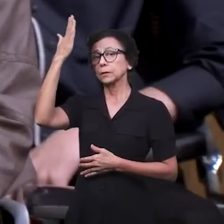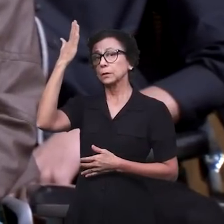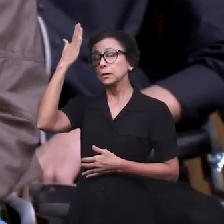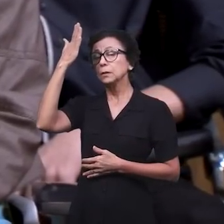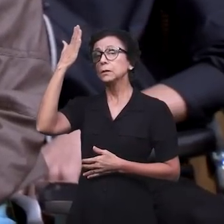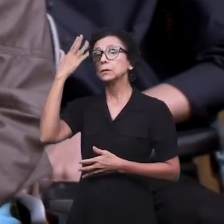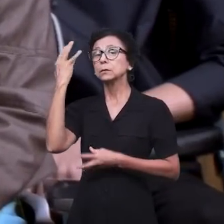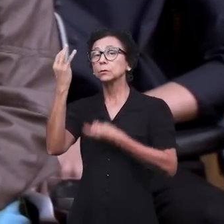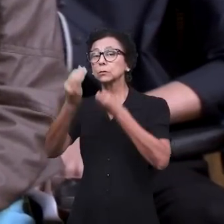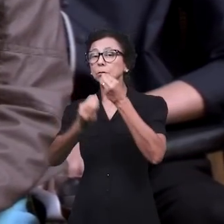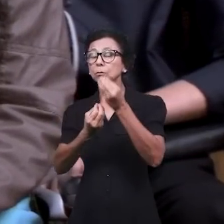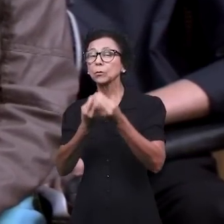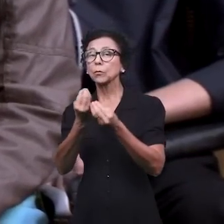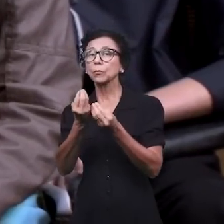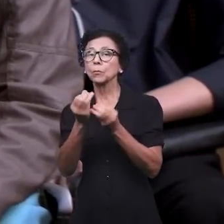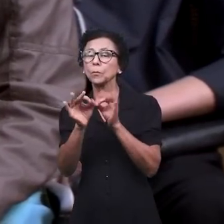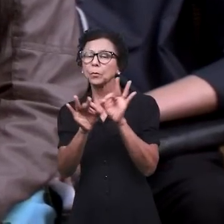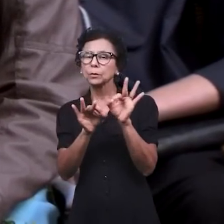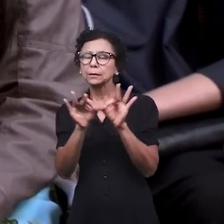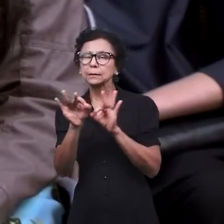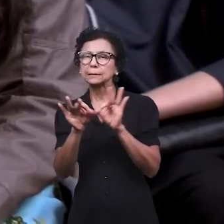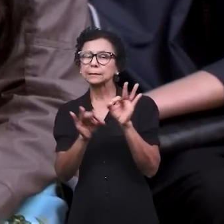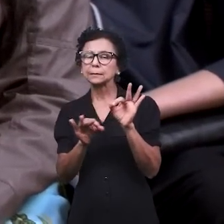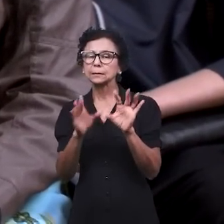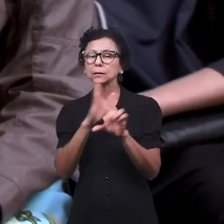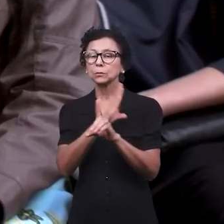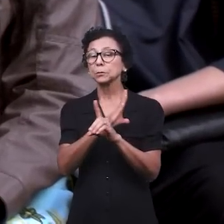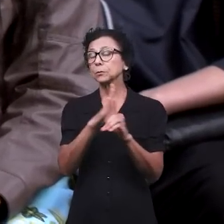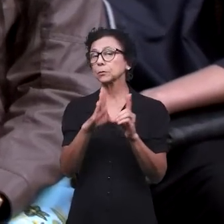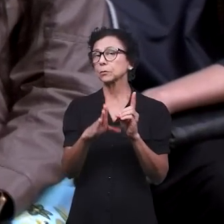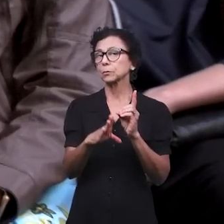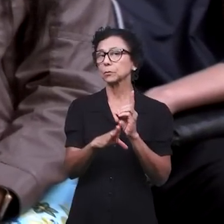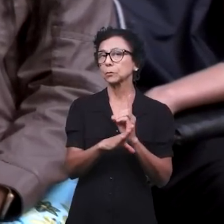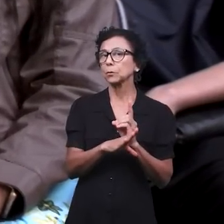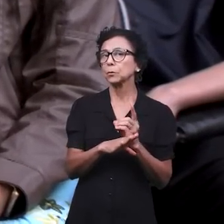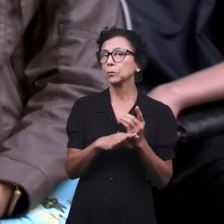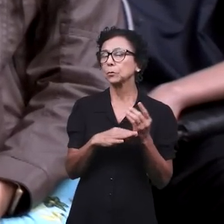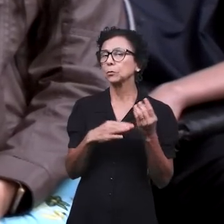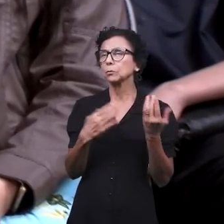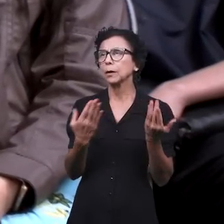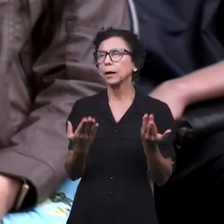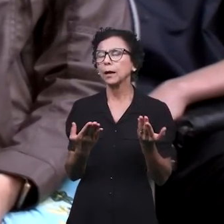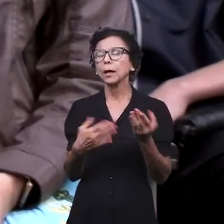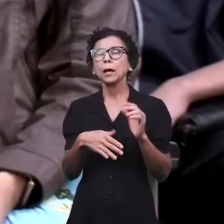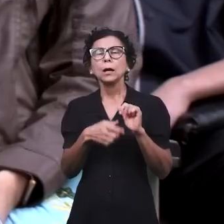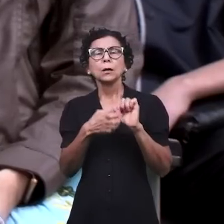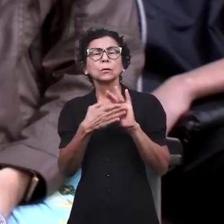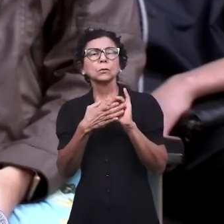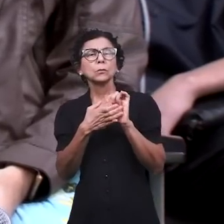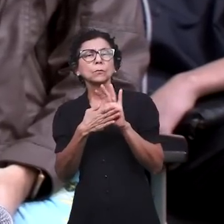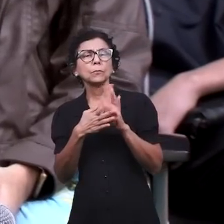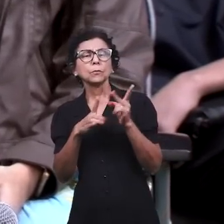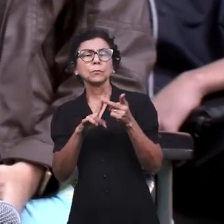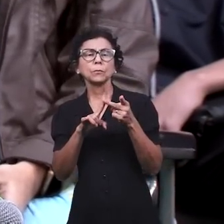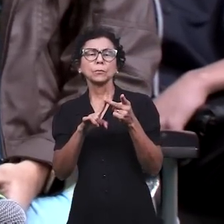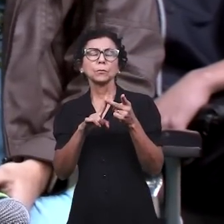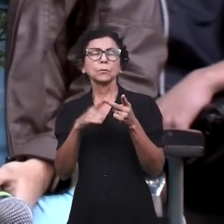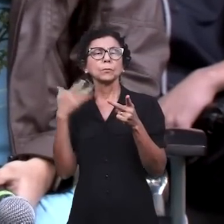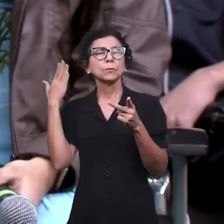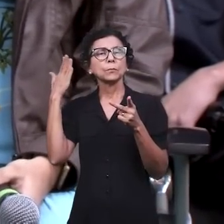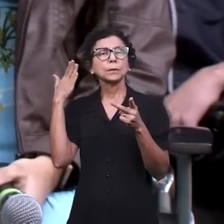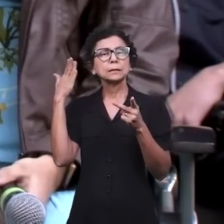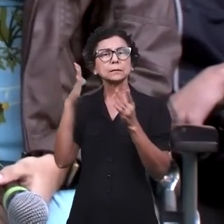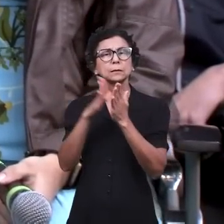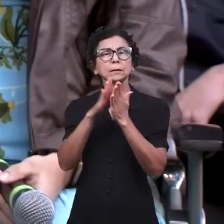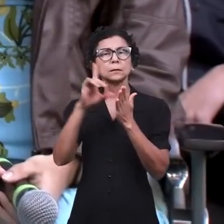outra forma no início do culto, foi orientando como era o tipo do louvor, depois a